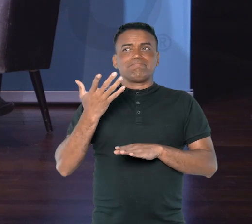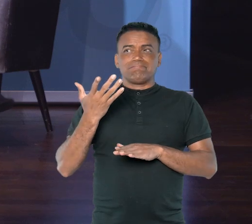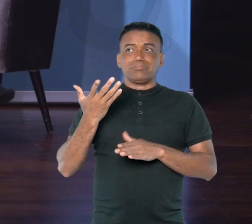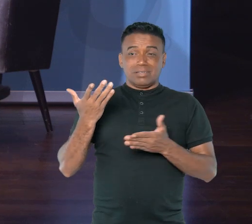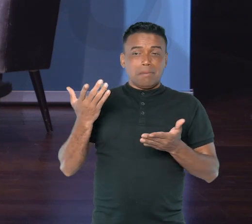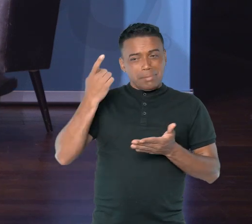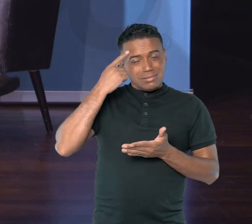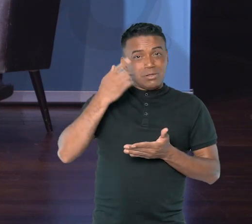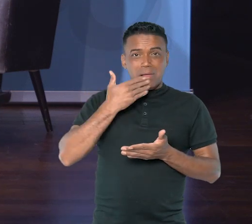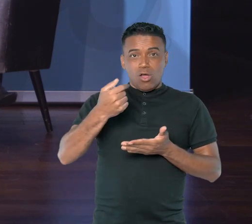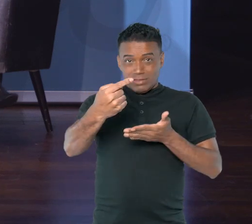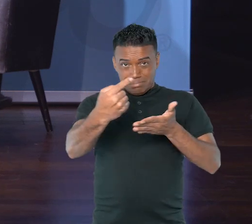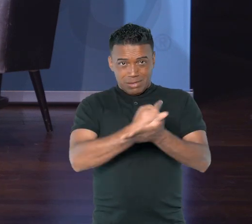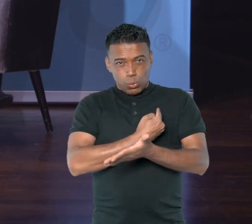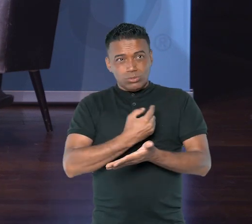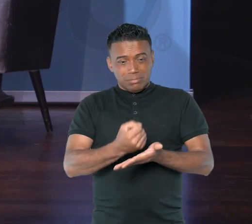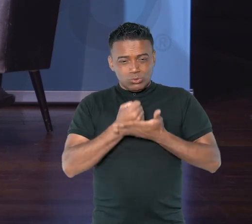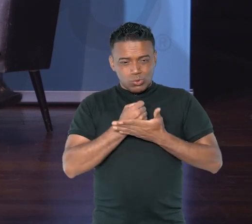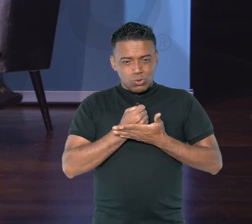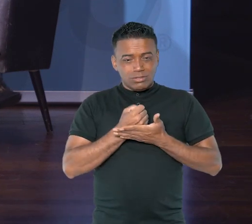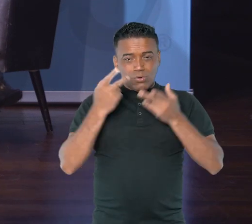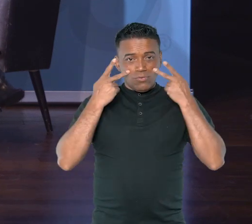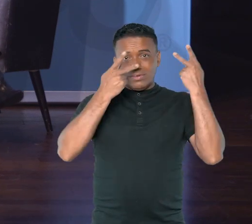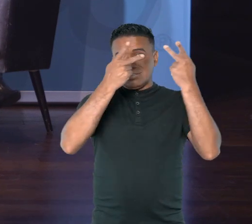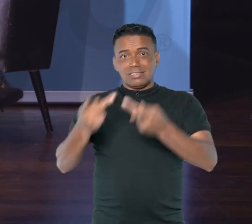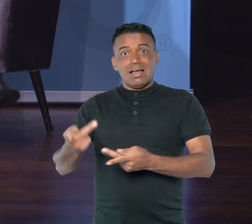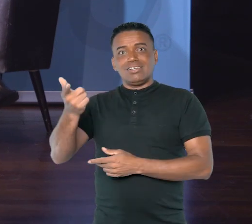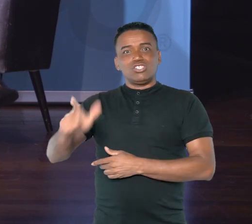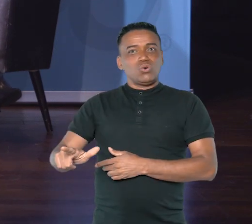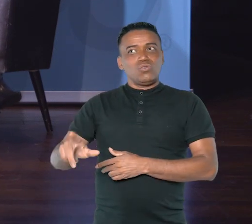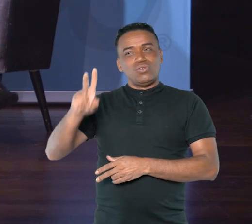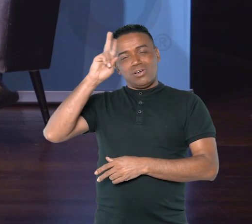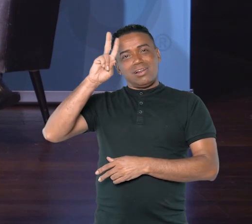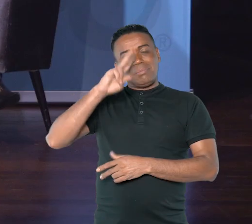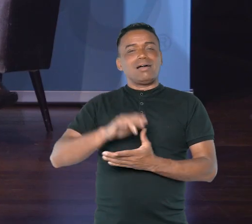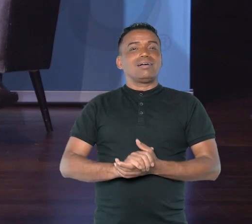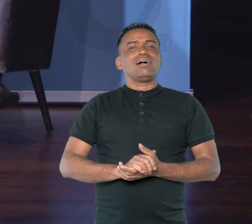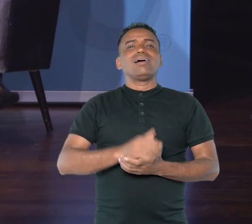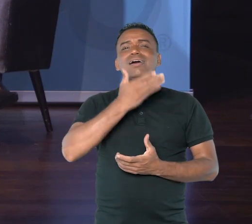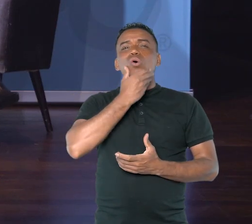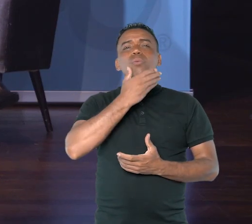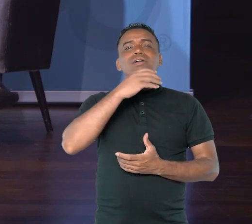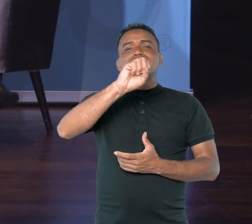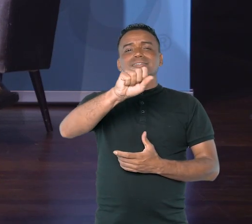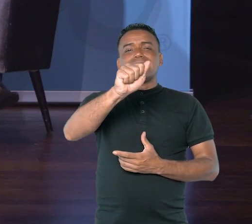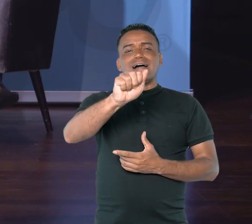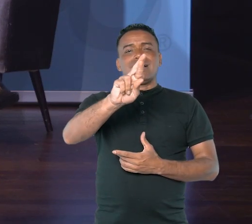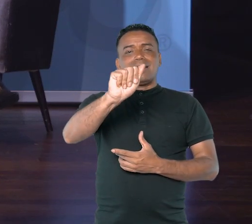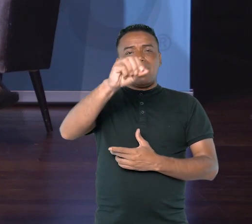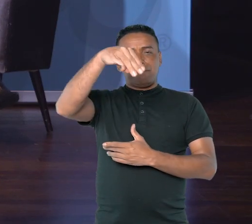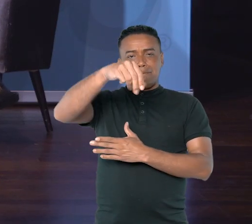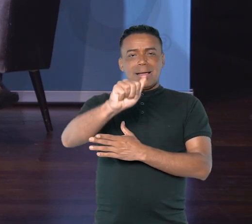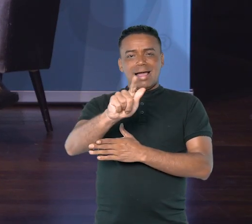melhor, a partir da sua pergunta, talvez eu tenha visitado de novo, né? O Saramago falava isso, né? Que a gente, como é que é aquela frase dele, que a